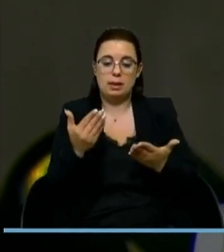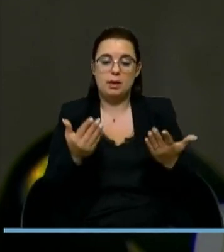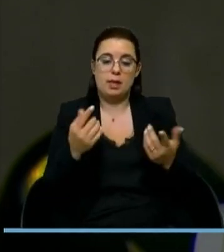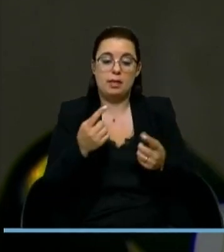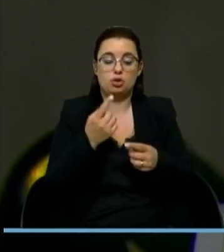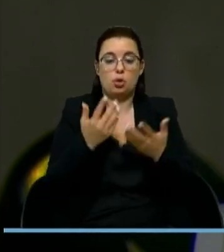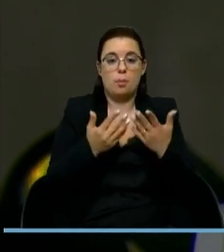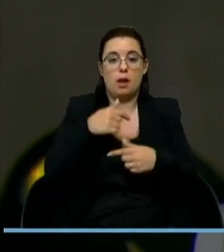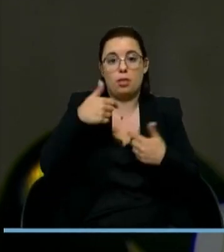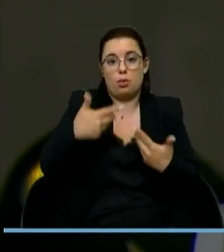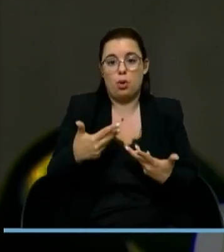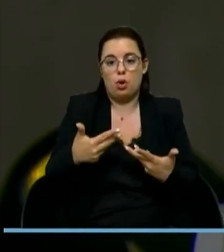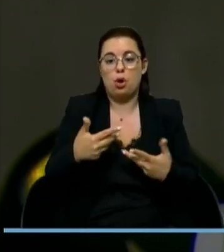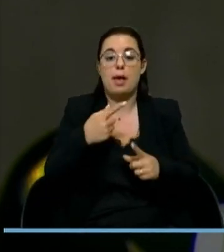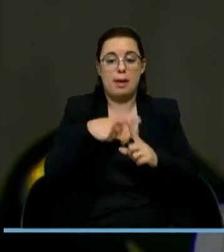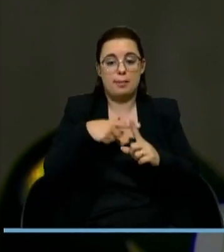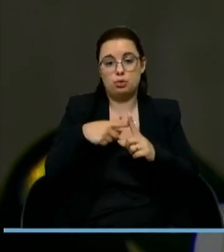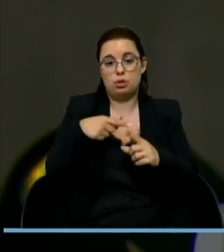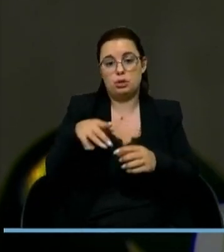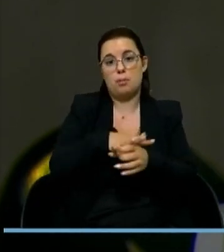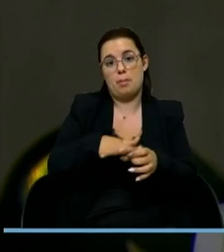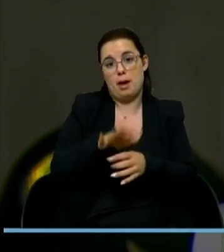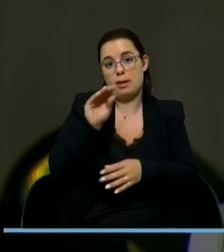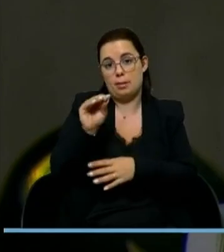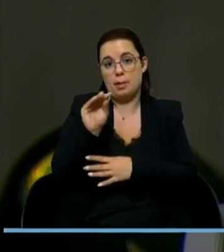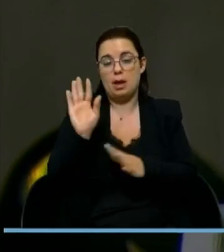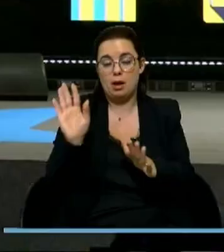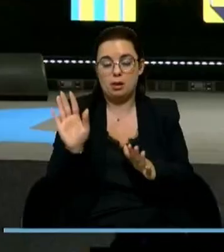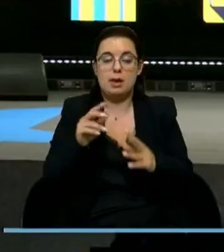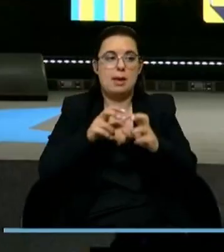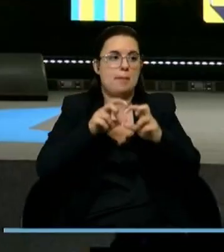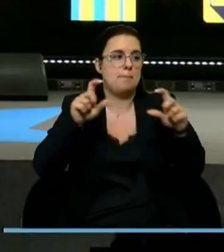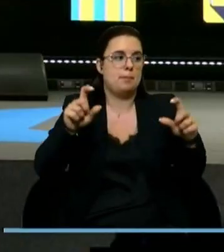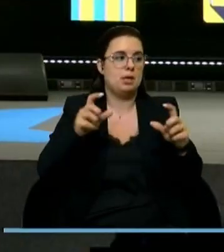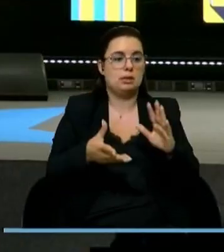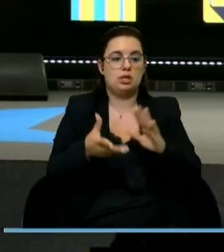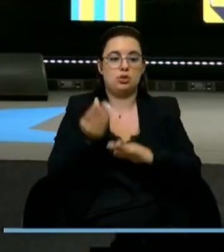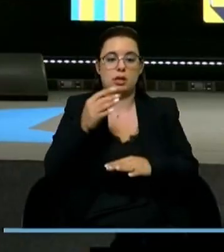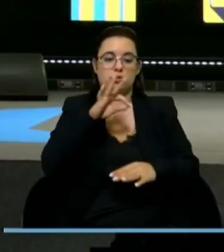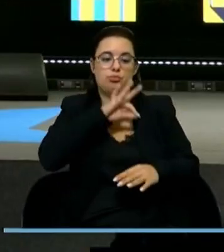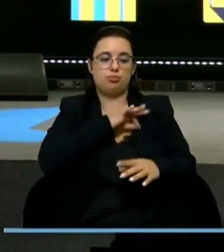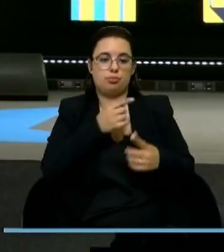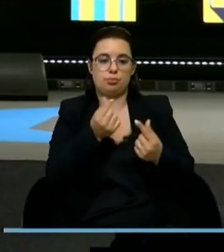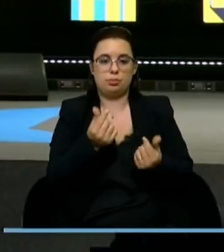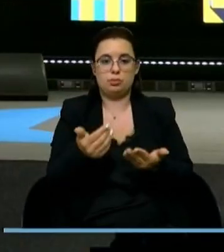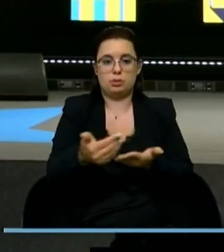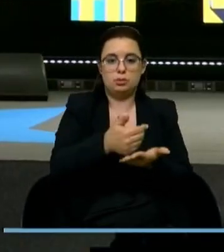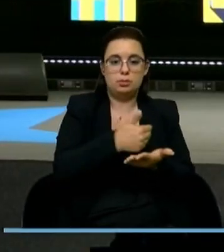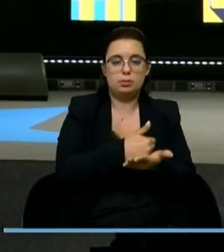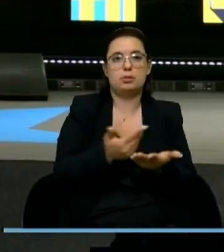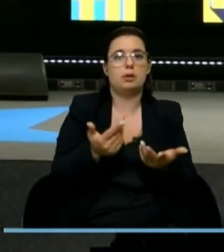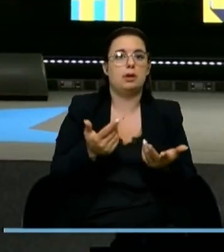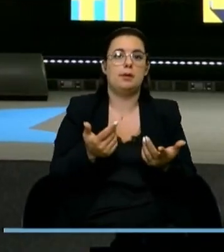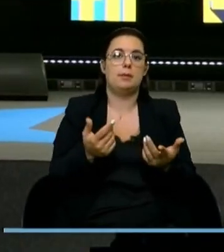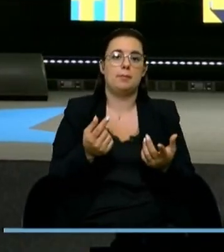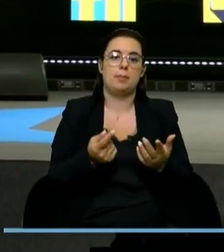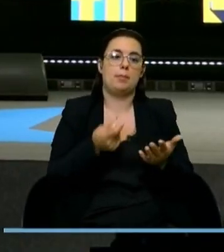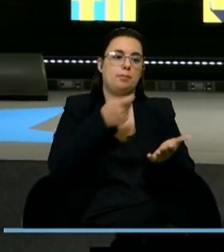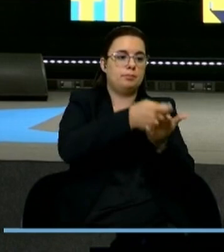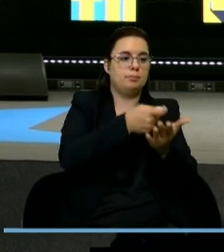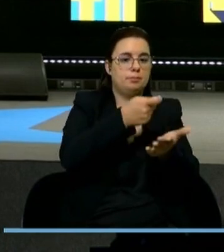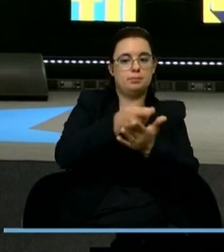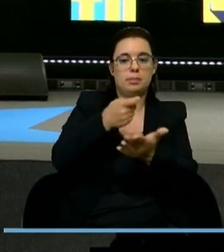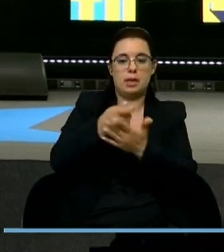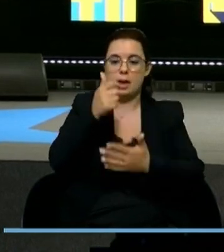temos atualmente e que é positivo para o próprio setor bancário. Ou seja, empresas mais capitalizadas que recorrem ao mercado de capitais para financiar parte